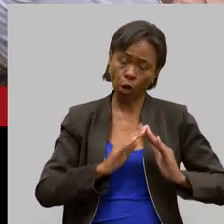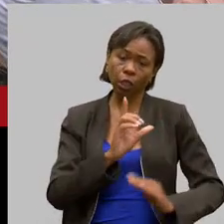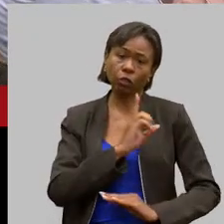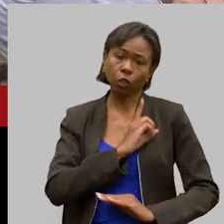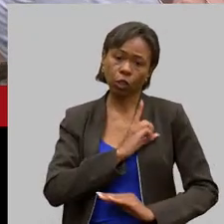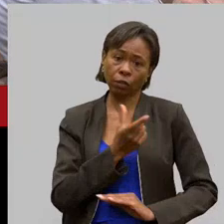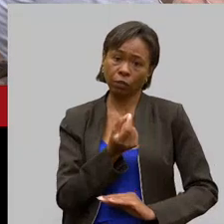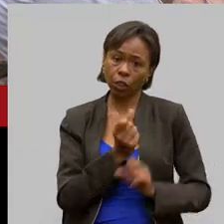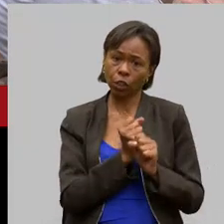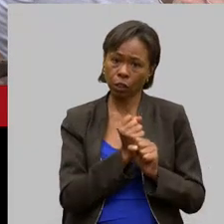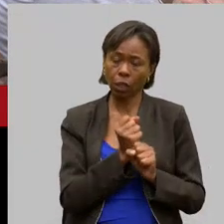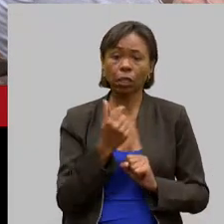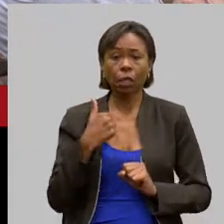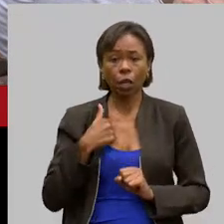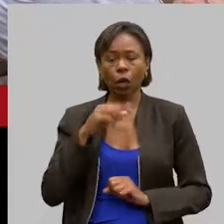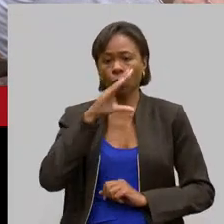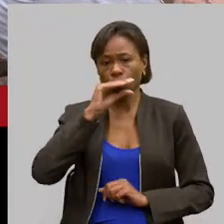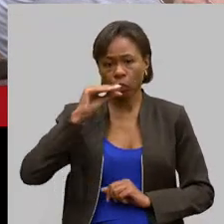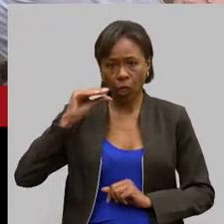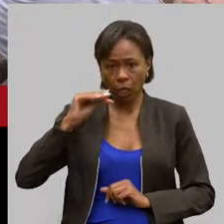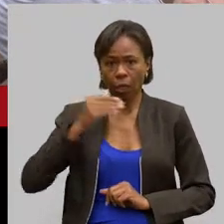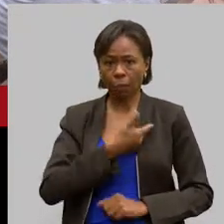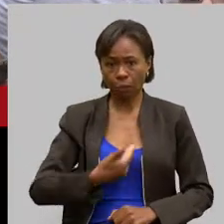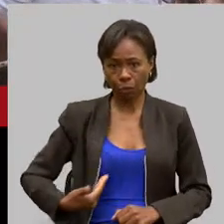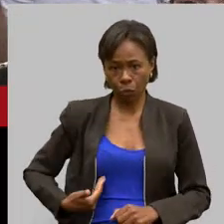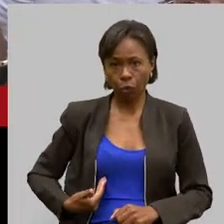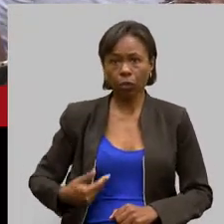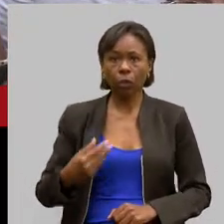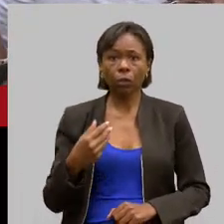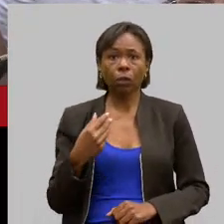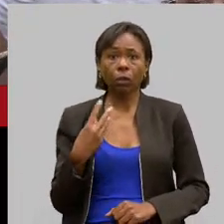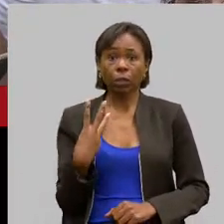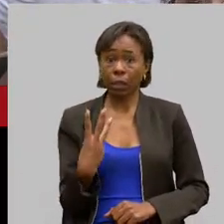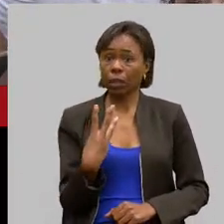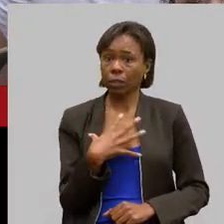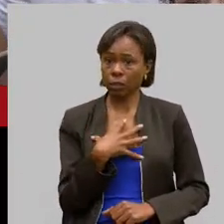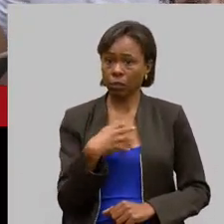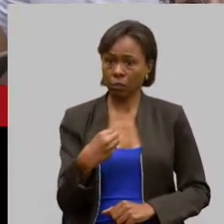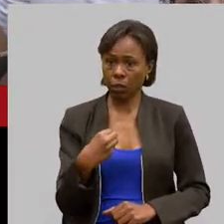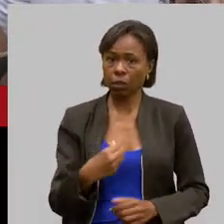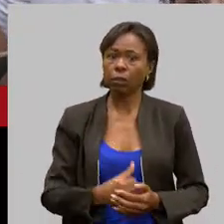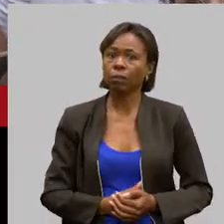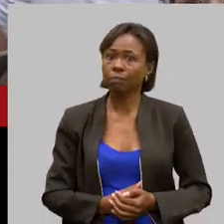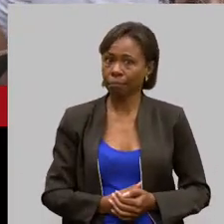sou funcionária pública Cris Cris você não sabe Cris